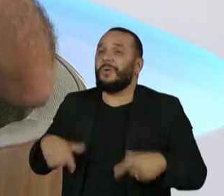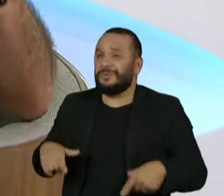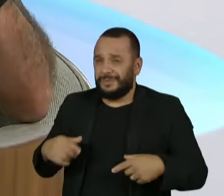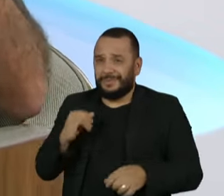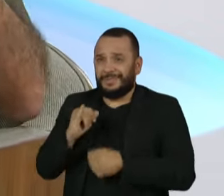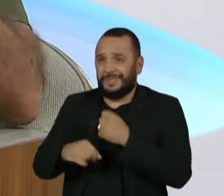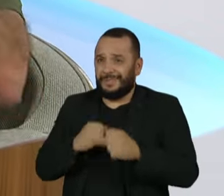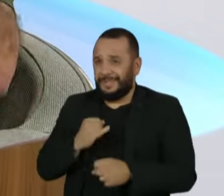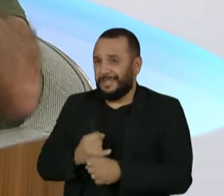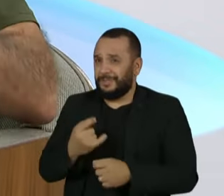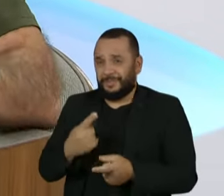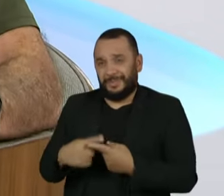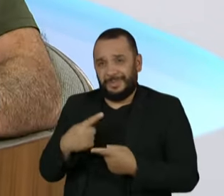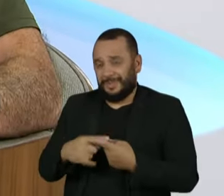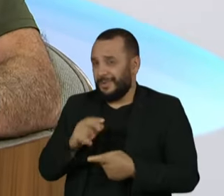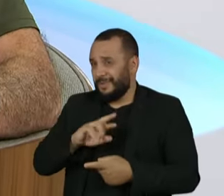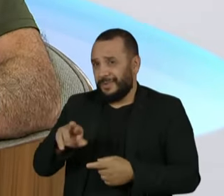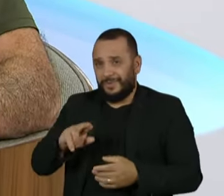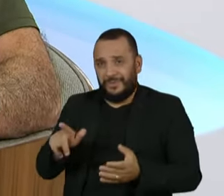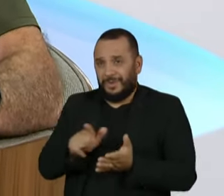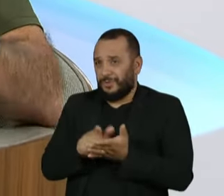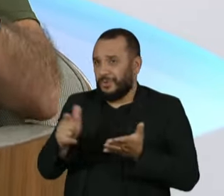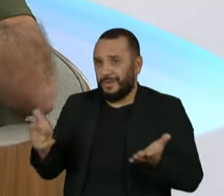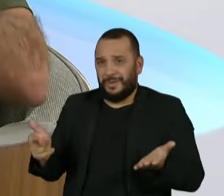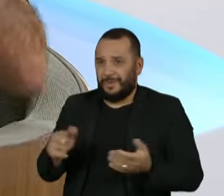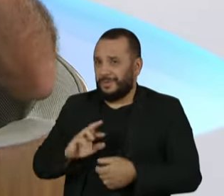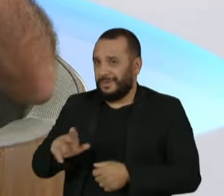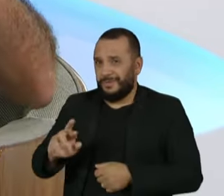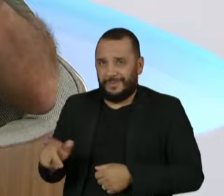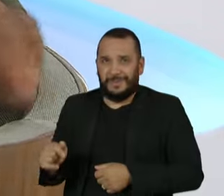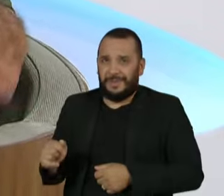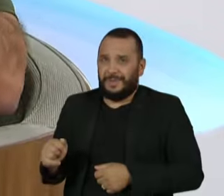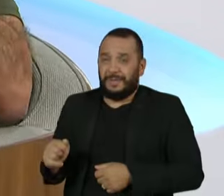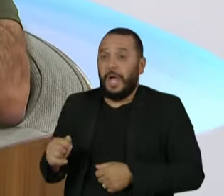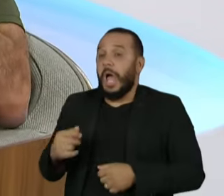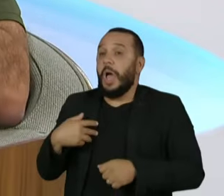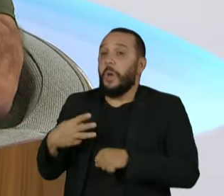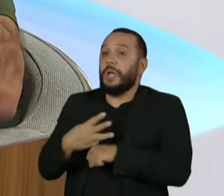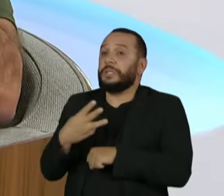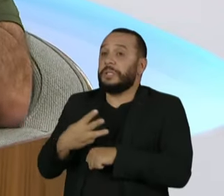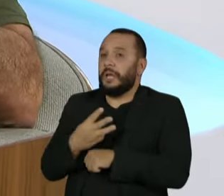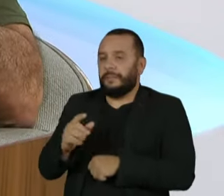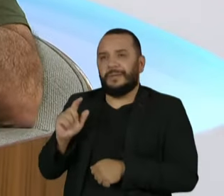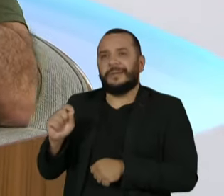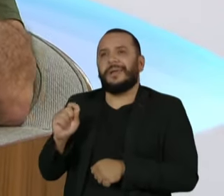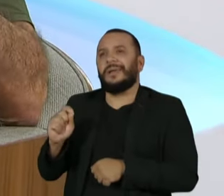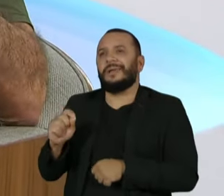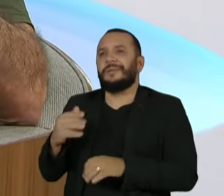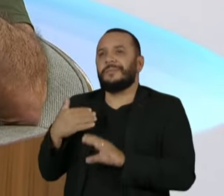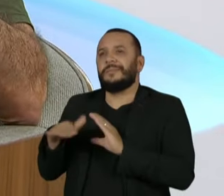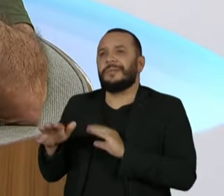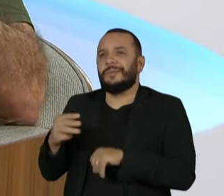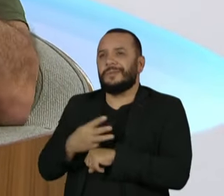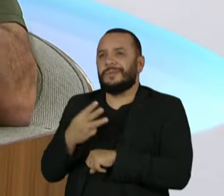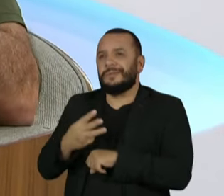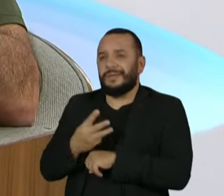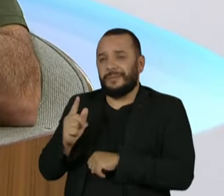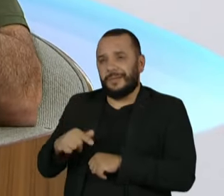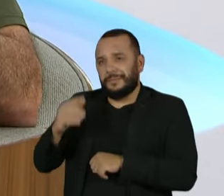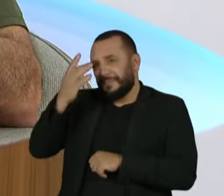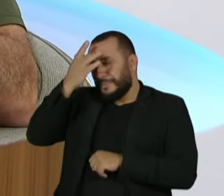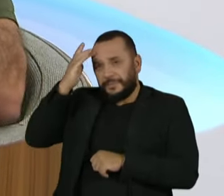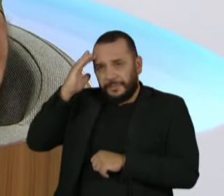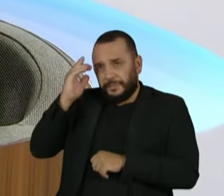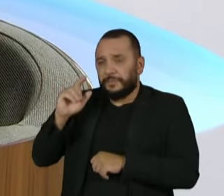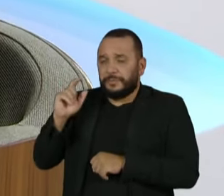que a Internet não é exatamente um jornal com a curadoria você não mas chegou para mim pelo WhatsApp Quem escreveu veio da onde e normalmente são pessoas de